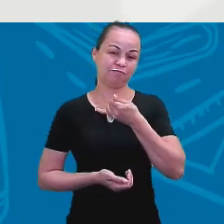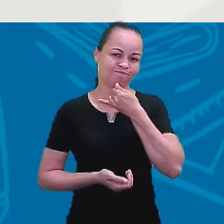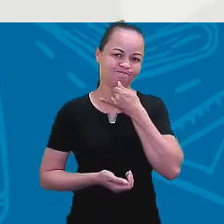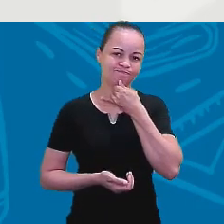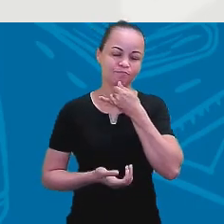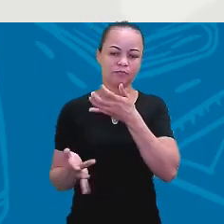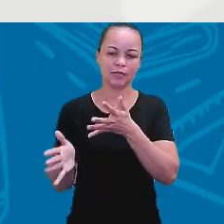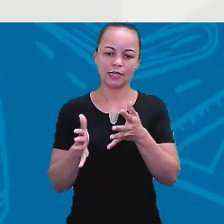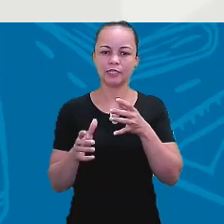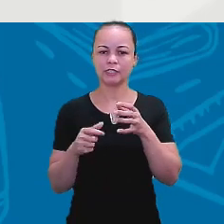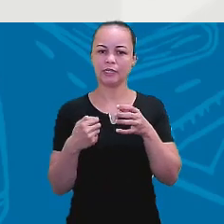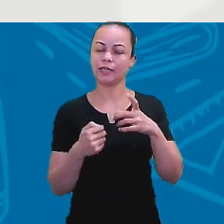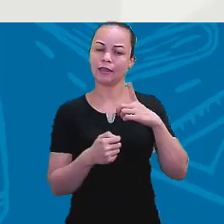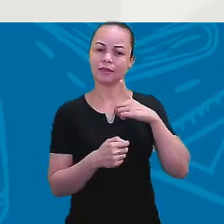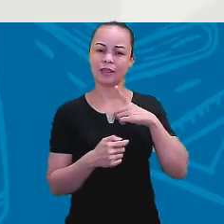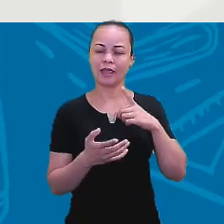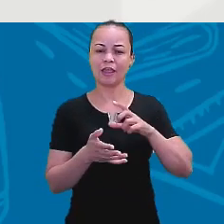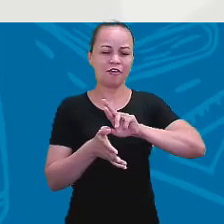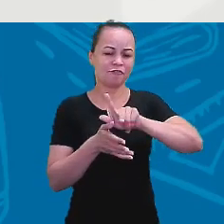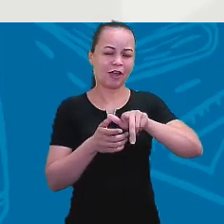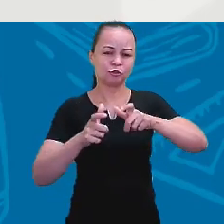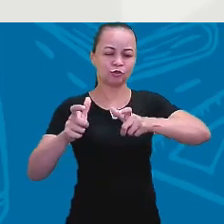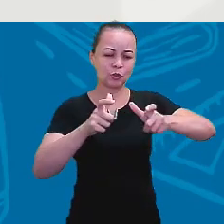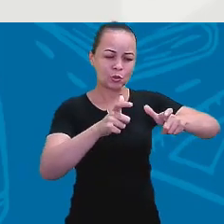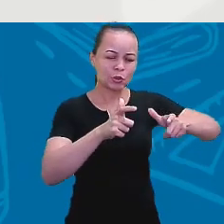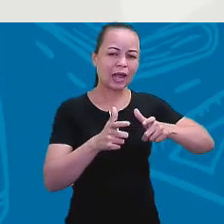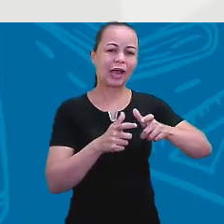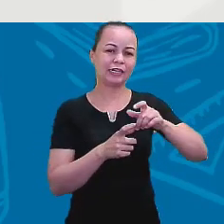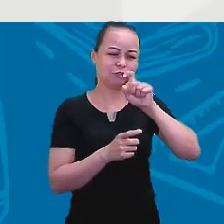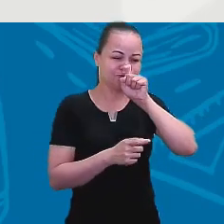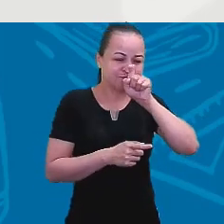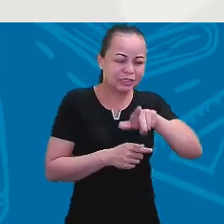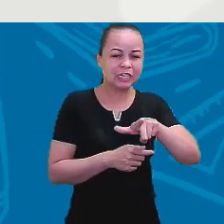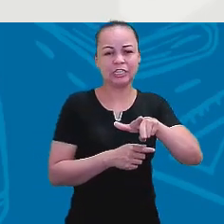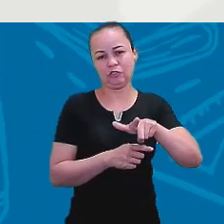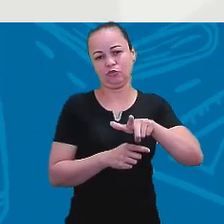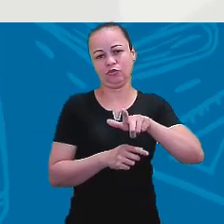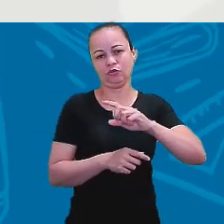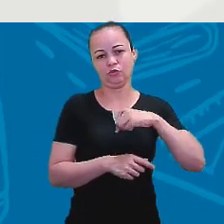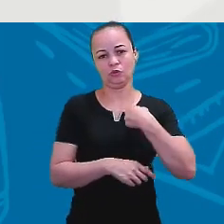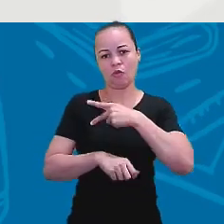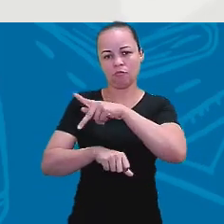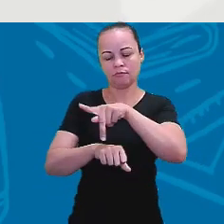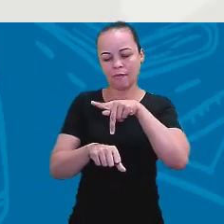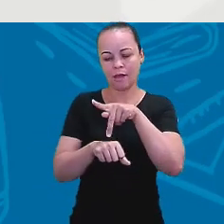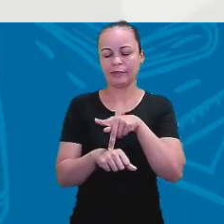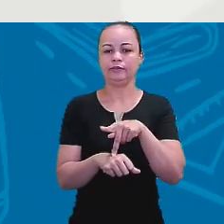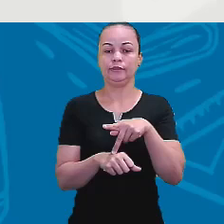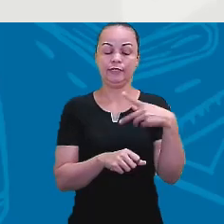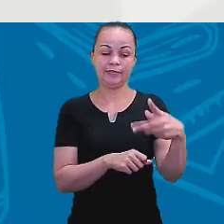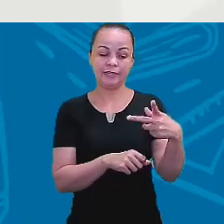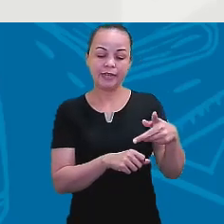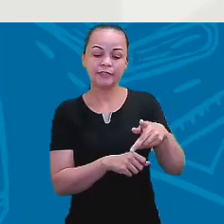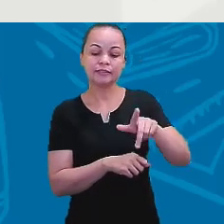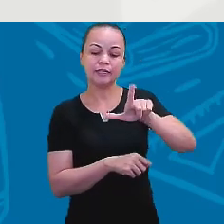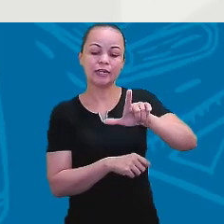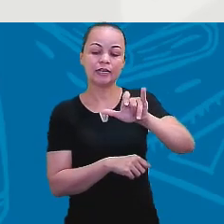ainda possuímos muitos lixões, né, no nosso país. E esses lixões eles precisam